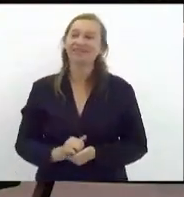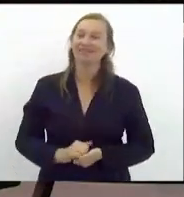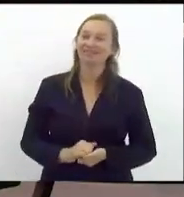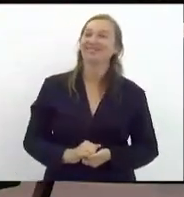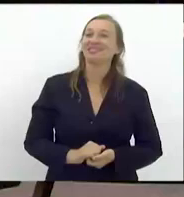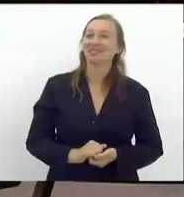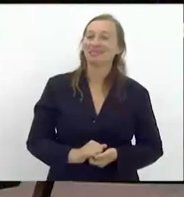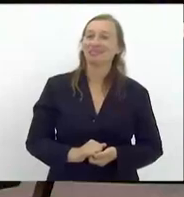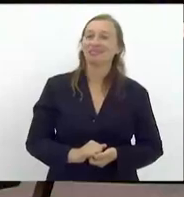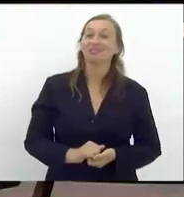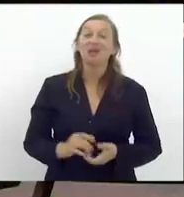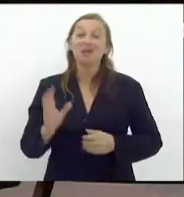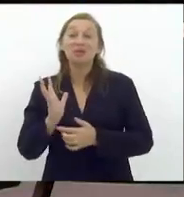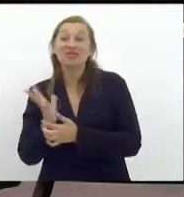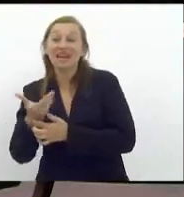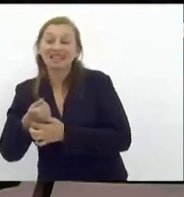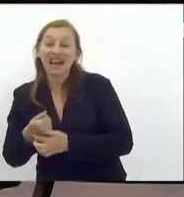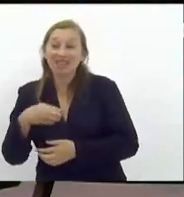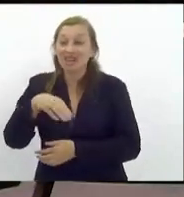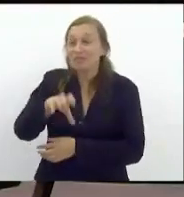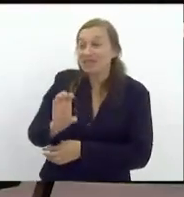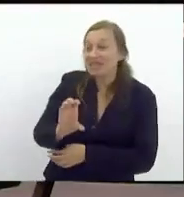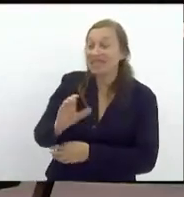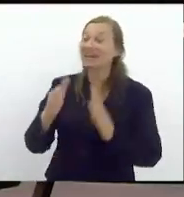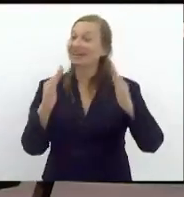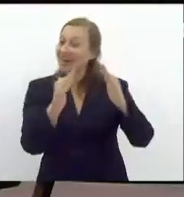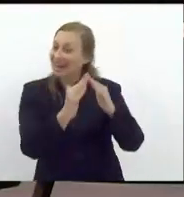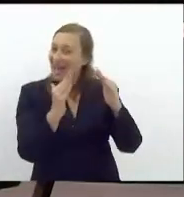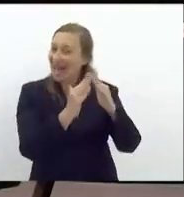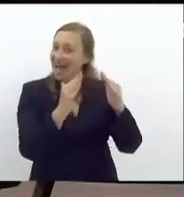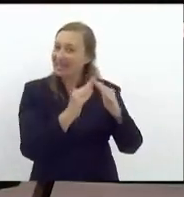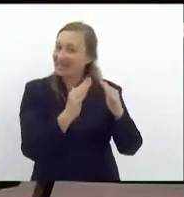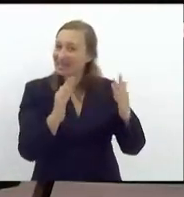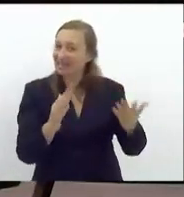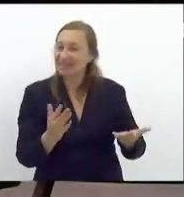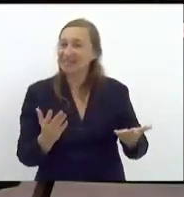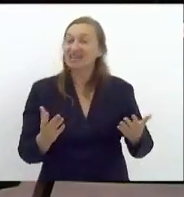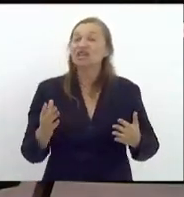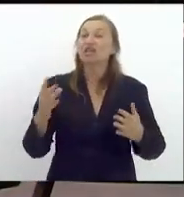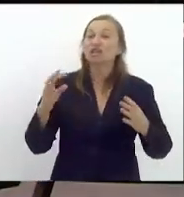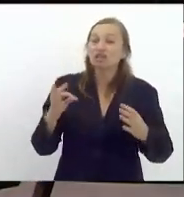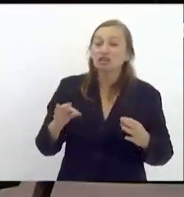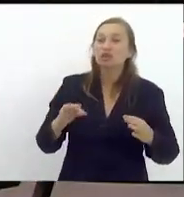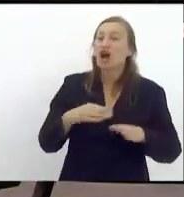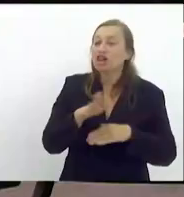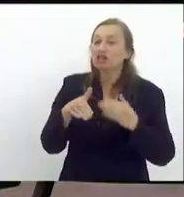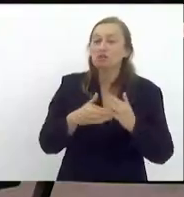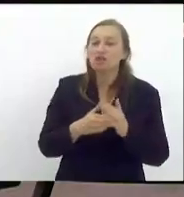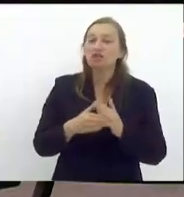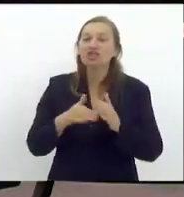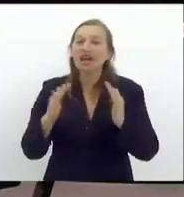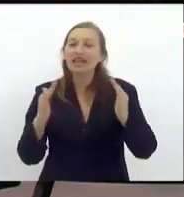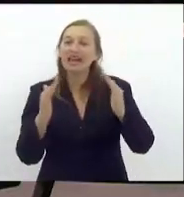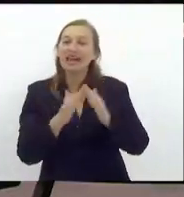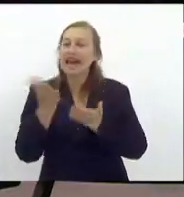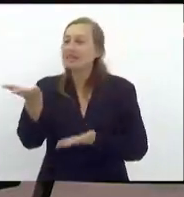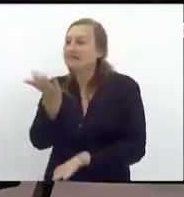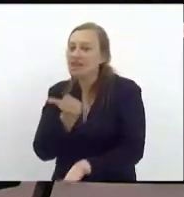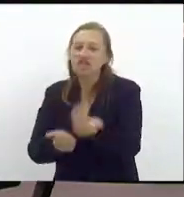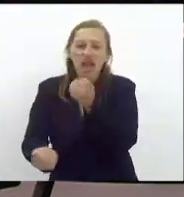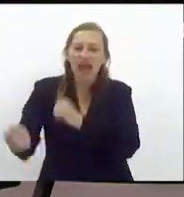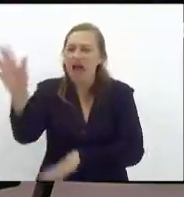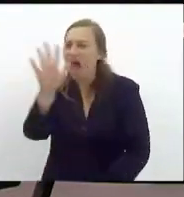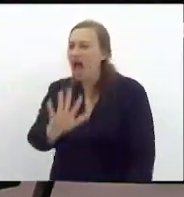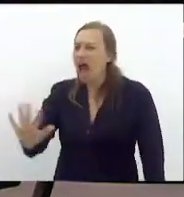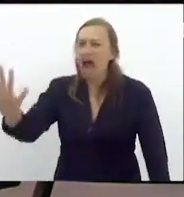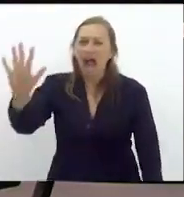mais os artistas Mc Angola Pilar está na casa aí ela tá na casa vem geral aqui para foto vamos embora